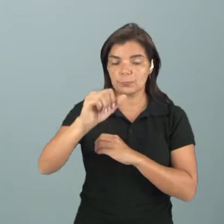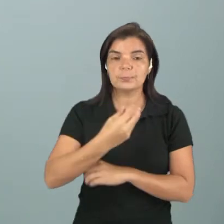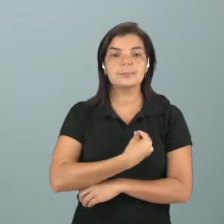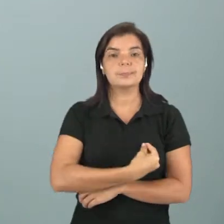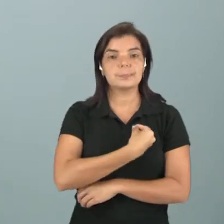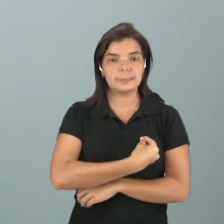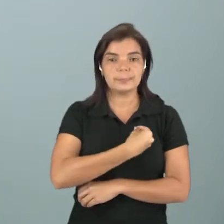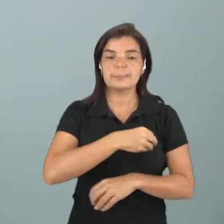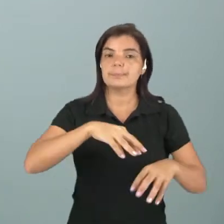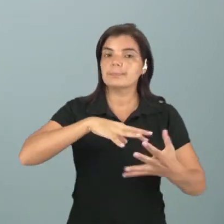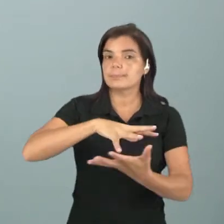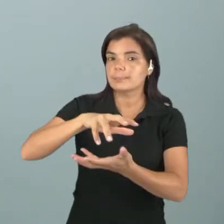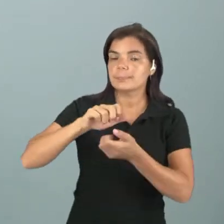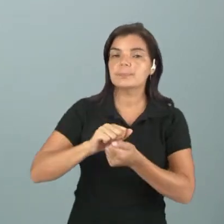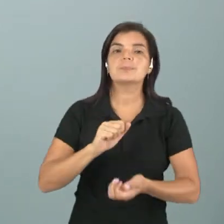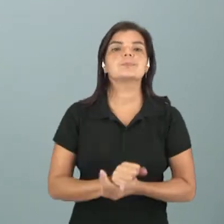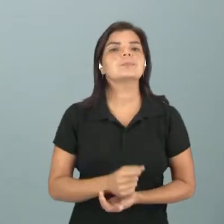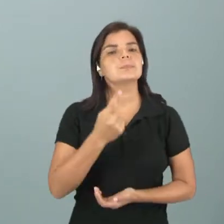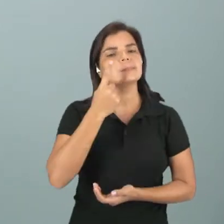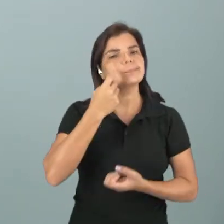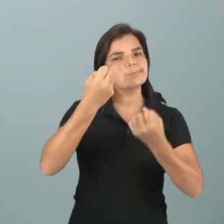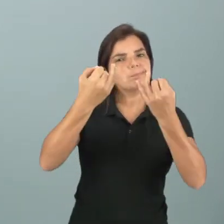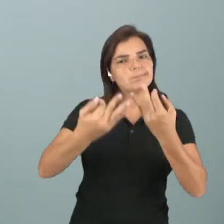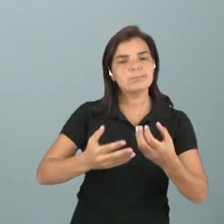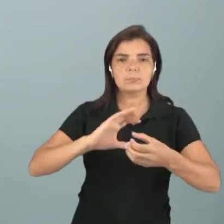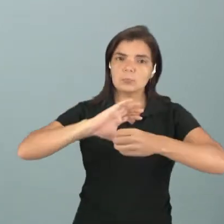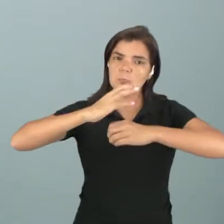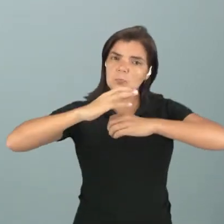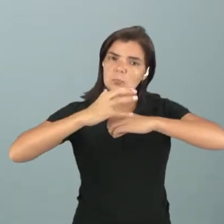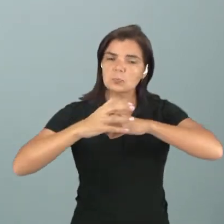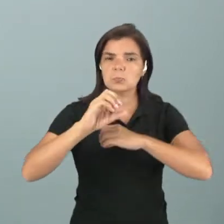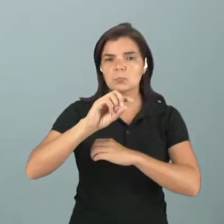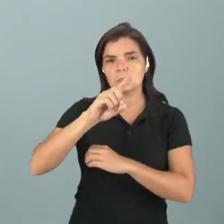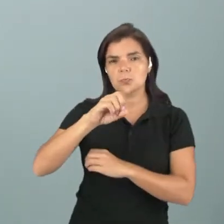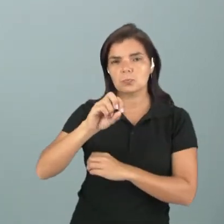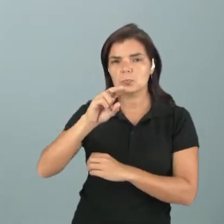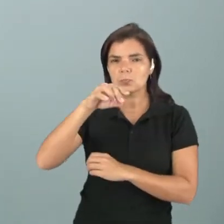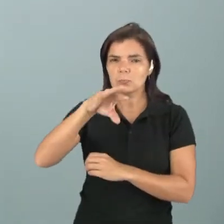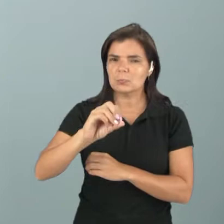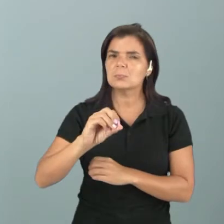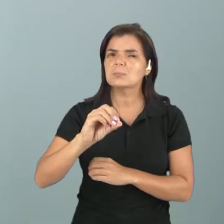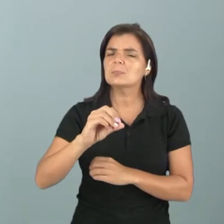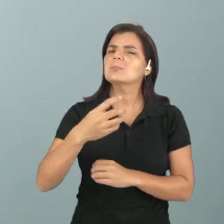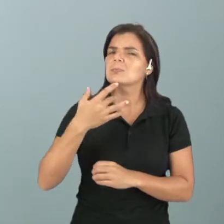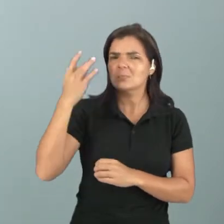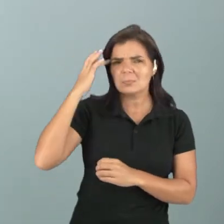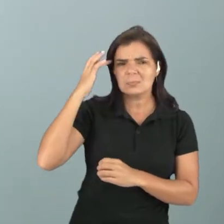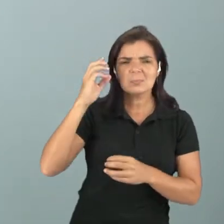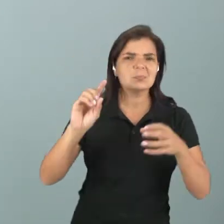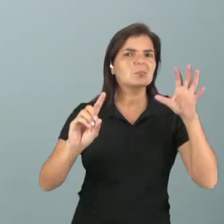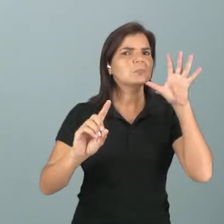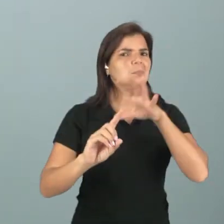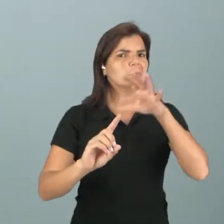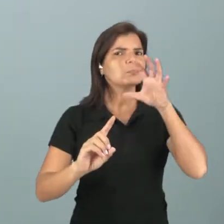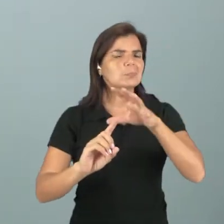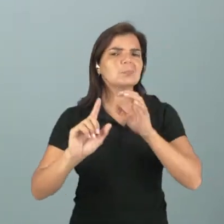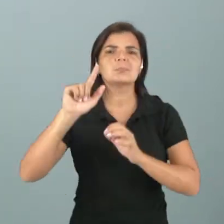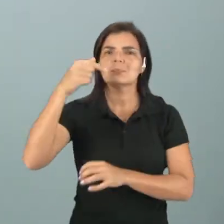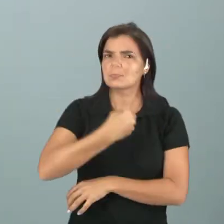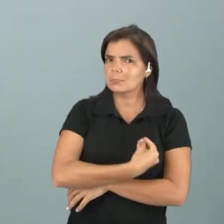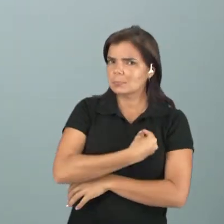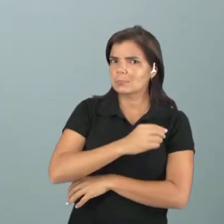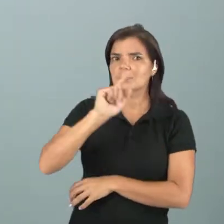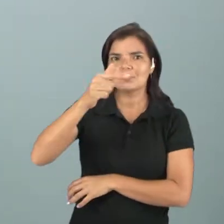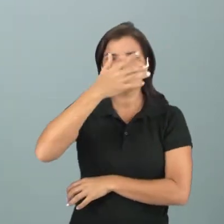na Terra. Quando a gente fala sobre a camada de ozônio, será que ela tem alguma influência sobre a nossa vida, sobre a vida dos outros seres